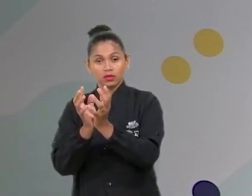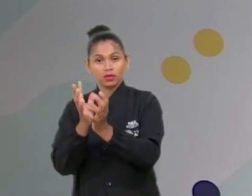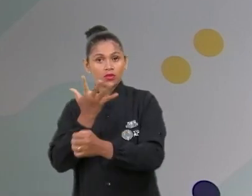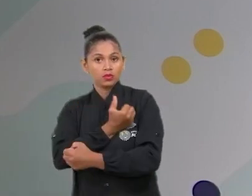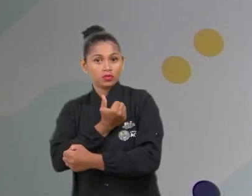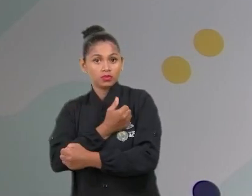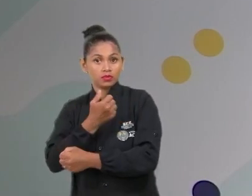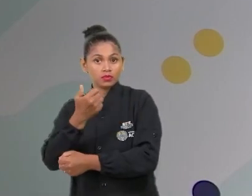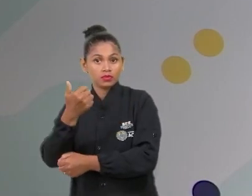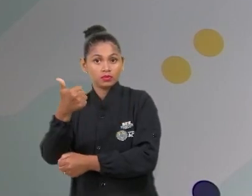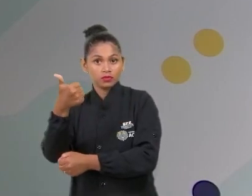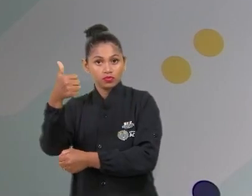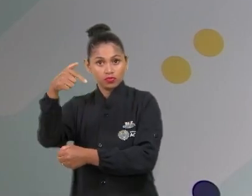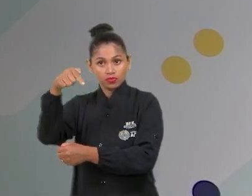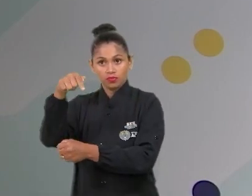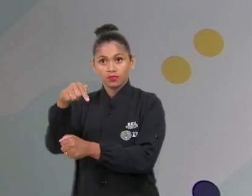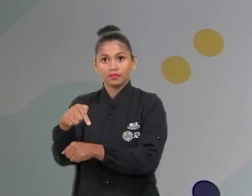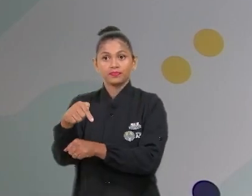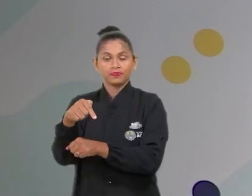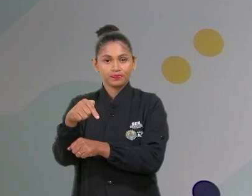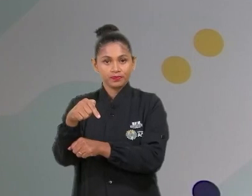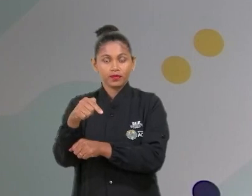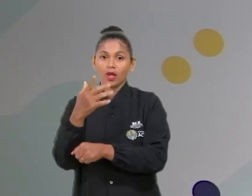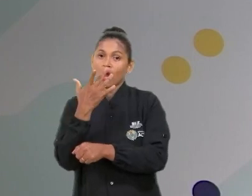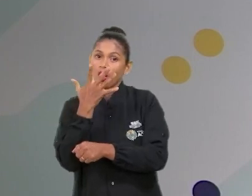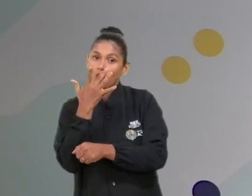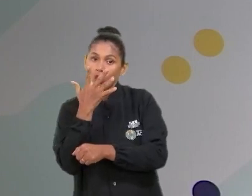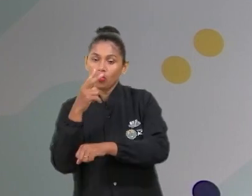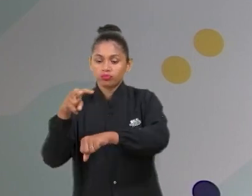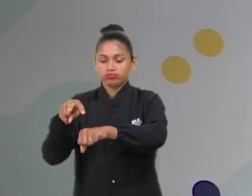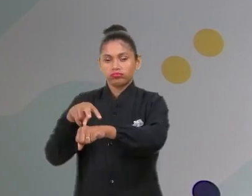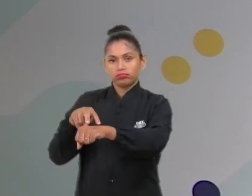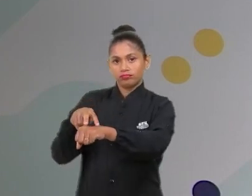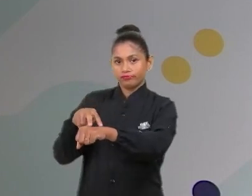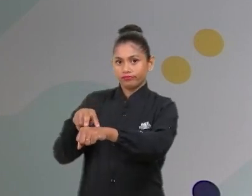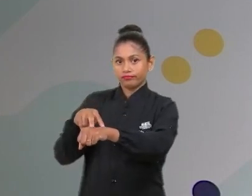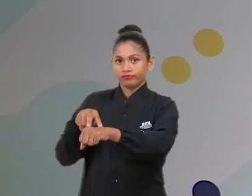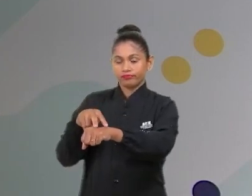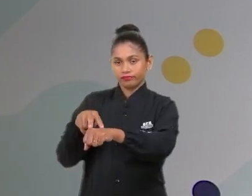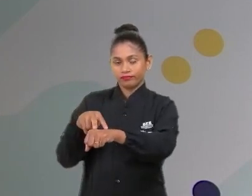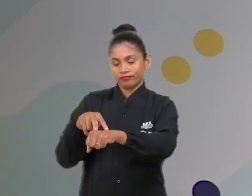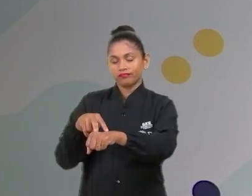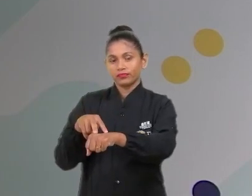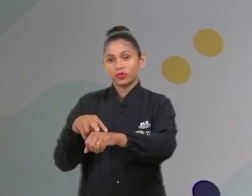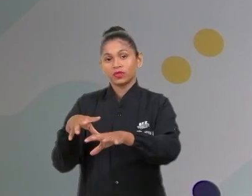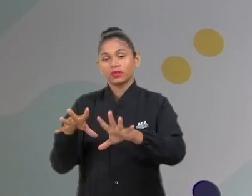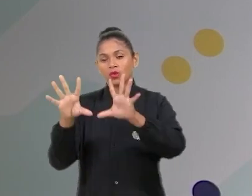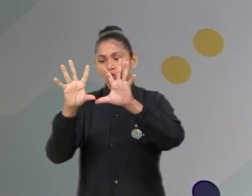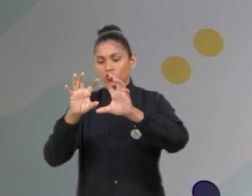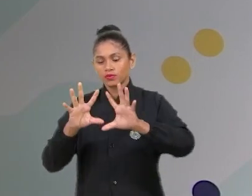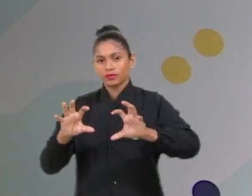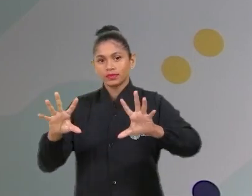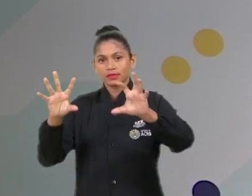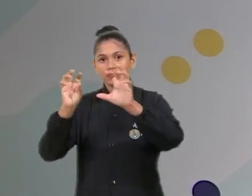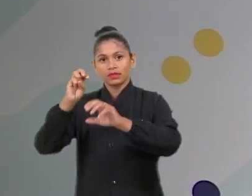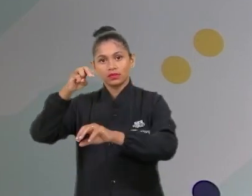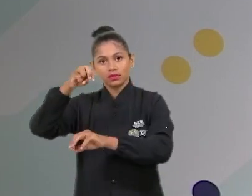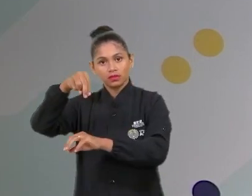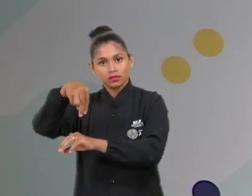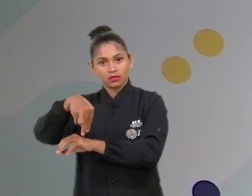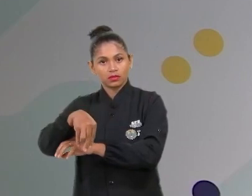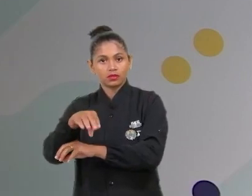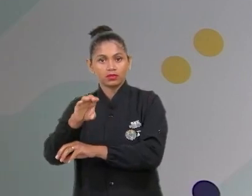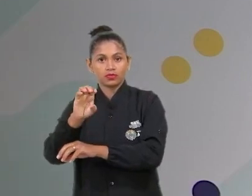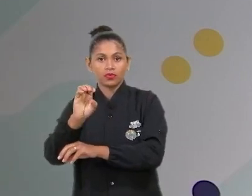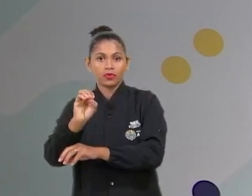17 da tabela periódica representado pela cor verde. E também os gases nobres, que sabemos que